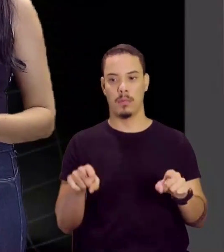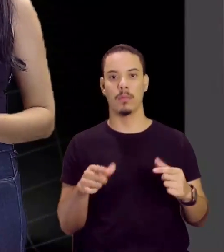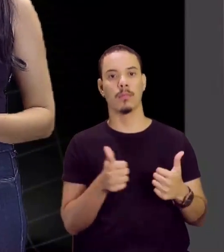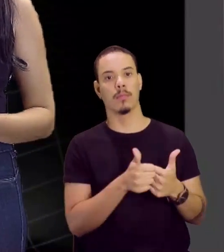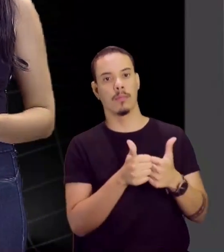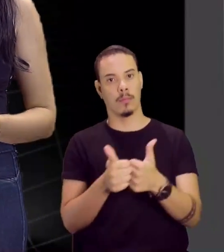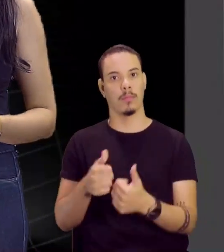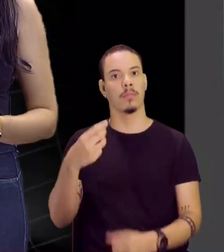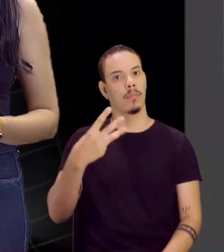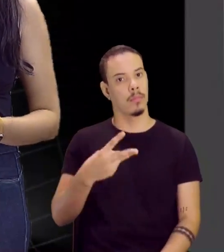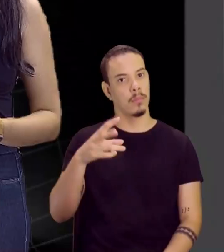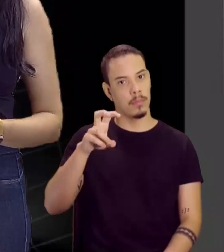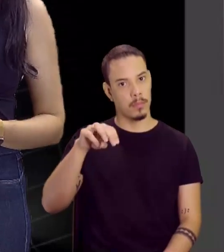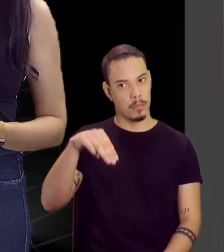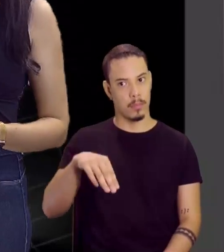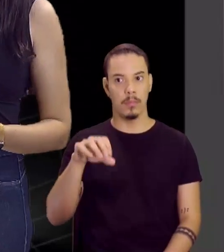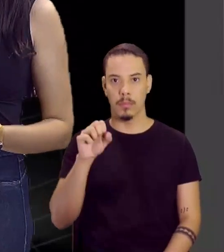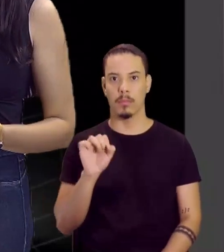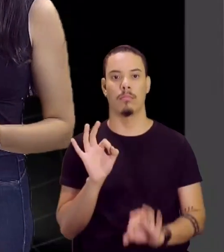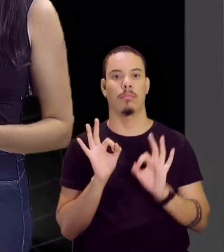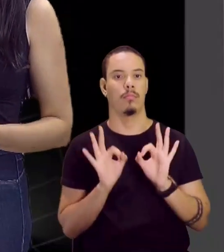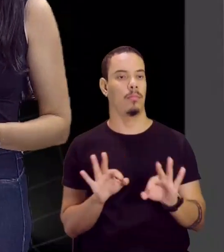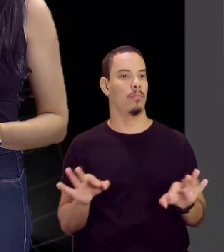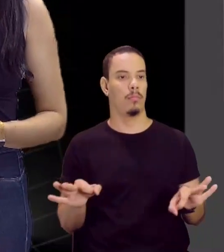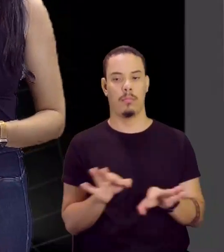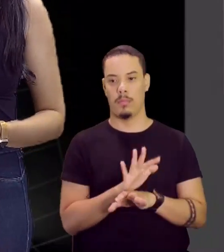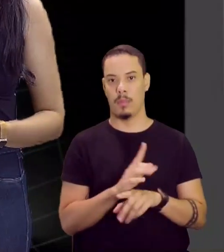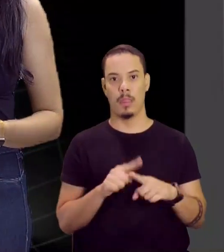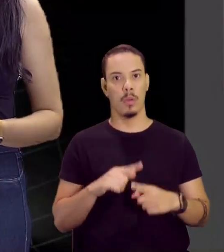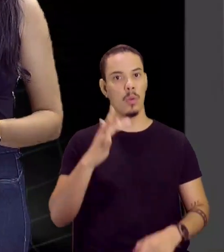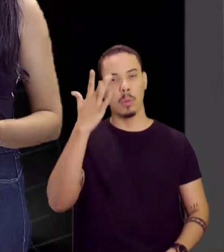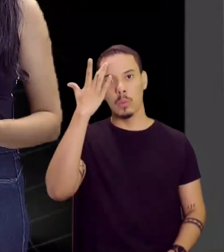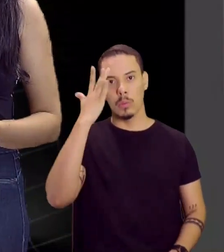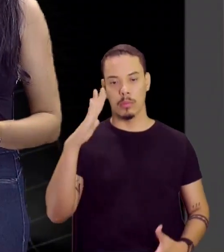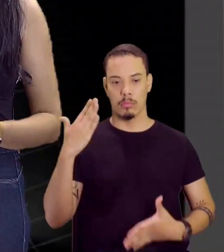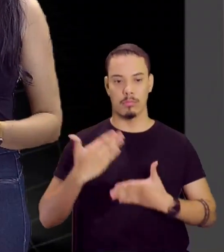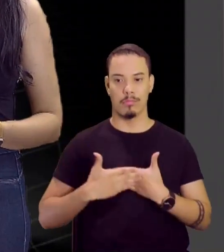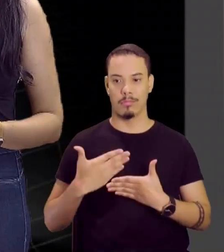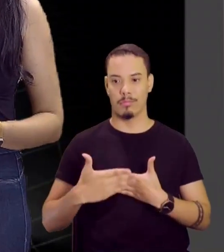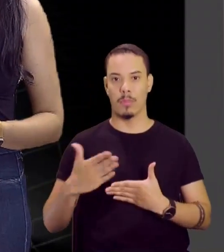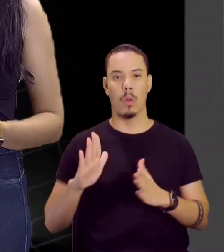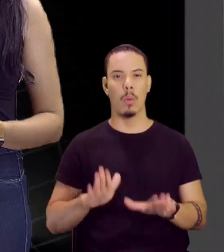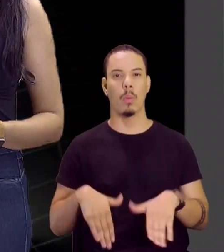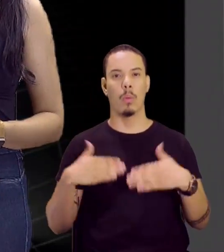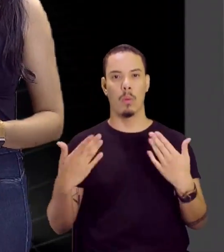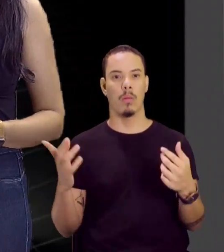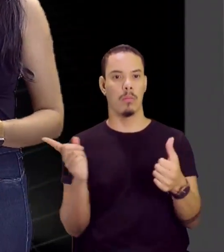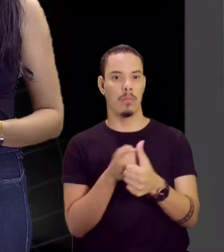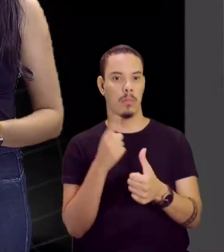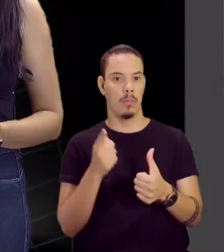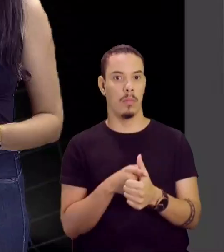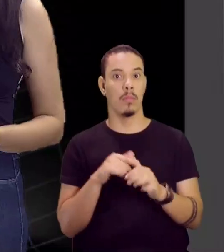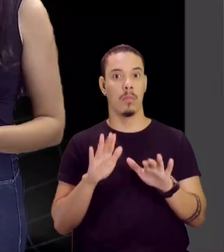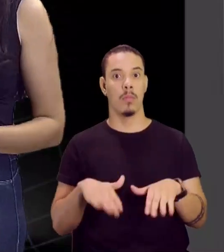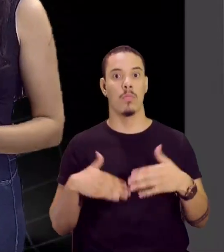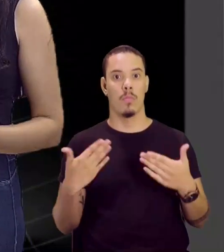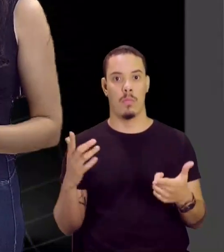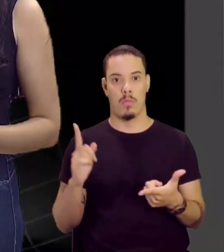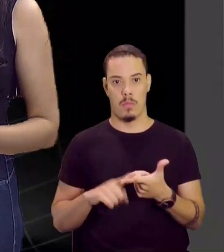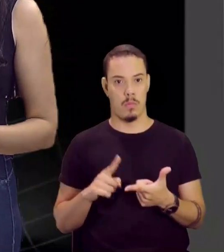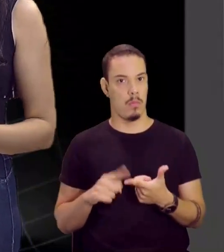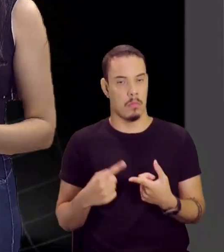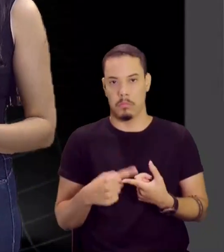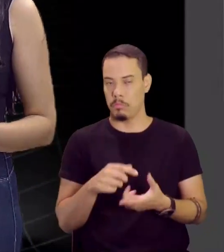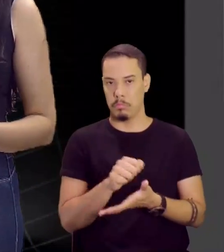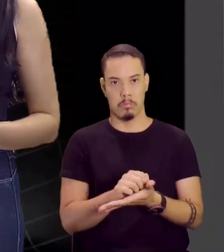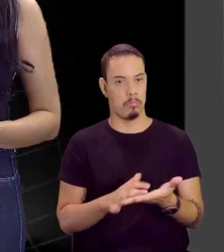velocidade de 35 metros por segundo. Isso. Só não sei, no caso, qual foi a primeira velocidade e qual é a segunda, porque o